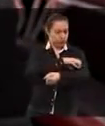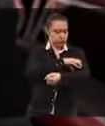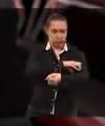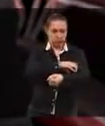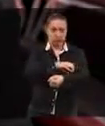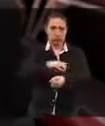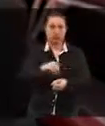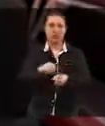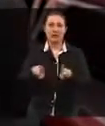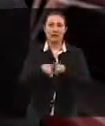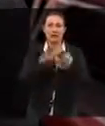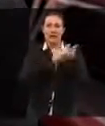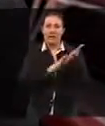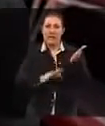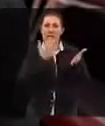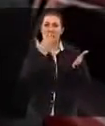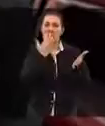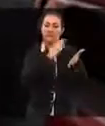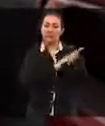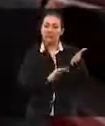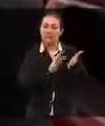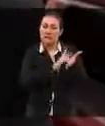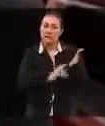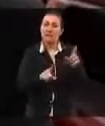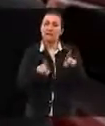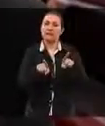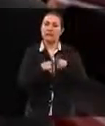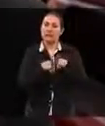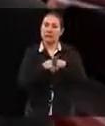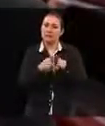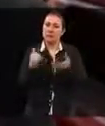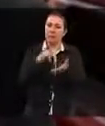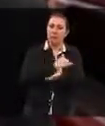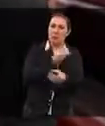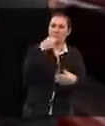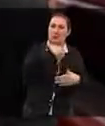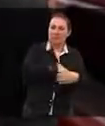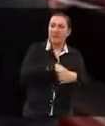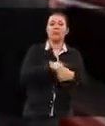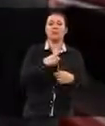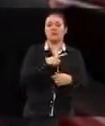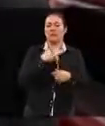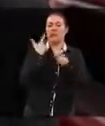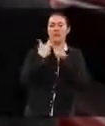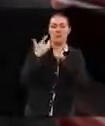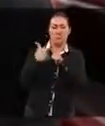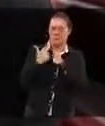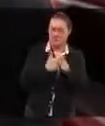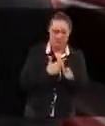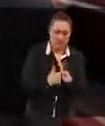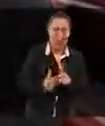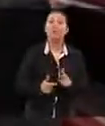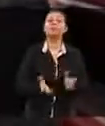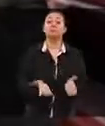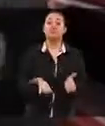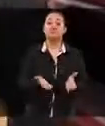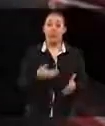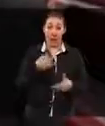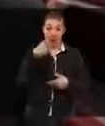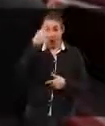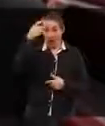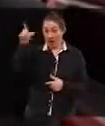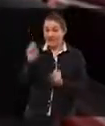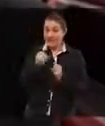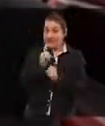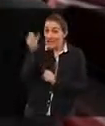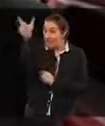nosso HDL, né? Então é uma série de problemas. E aí o que acontece? Desenvolve, se a pessoa ainda por cima ela é